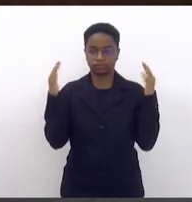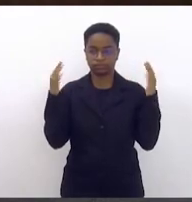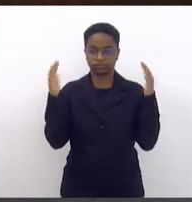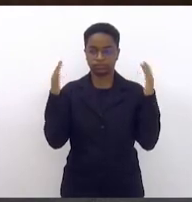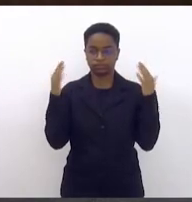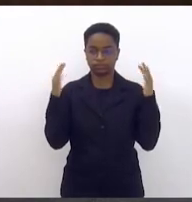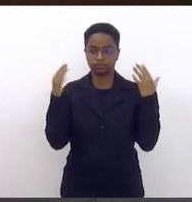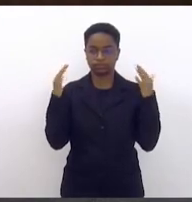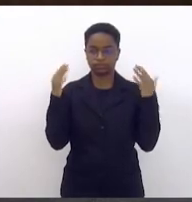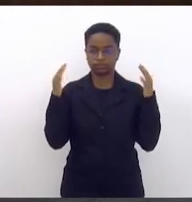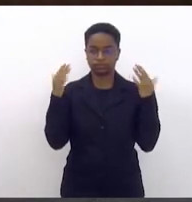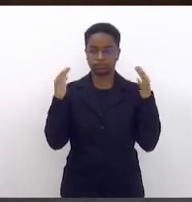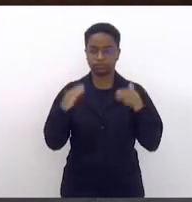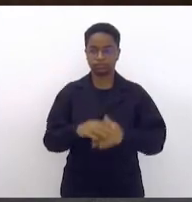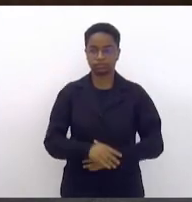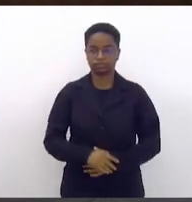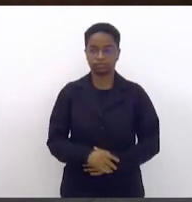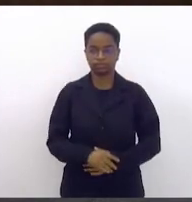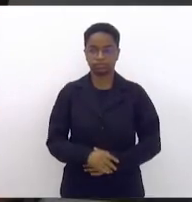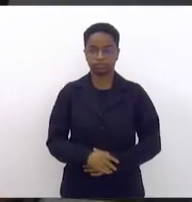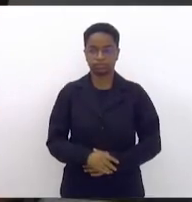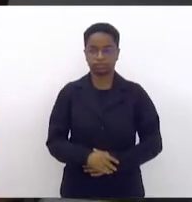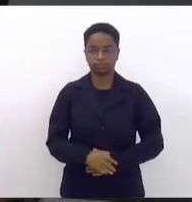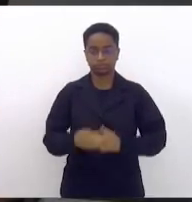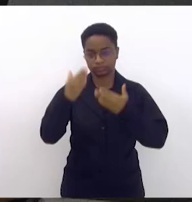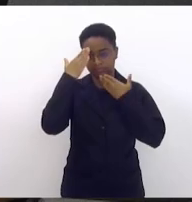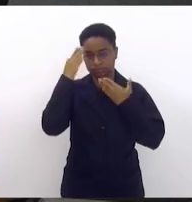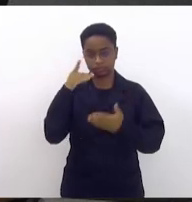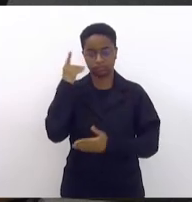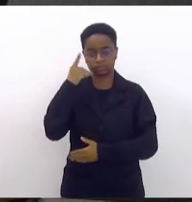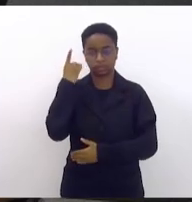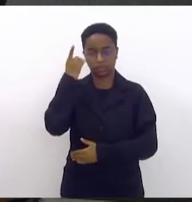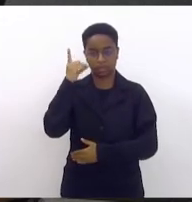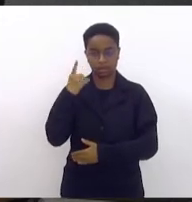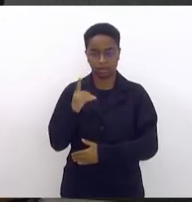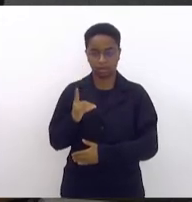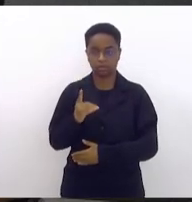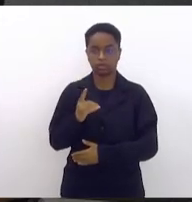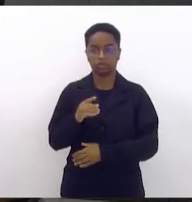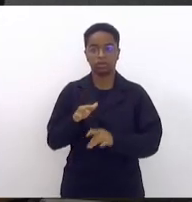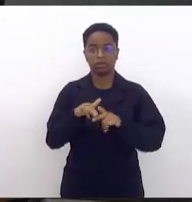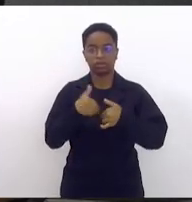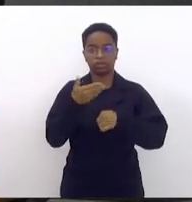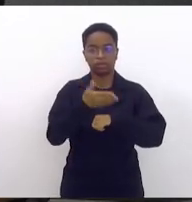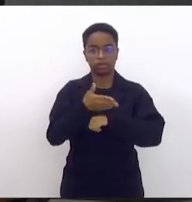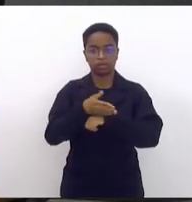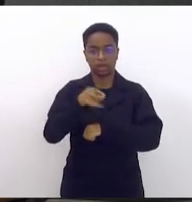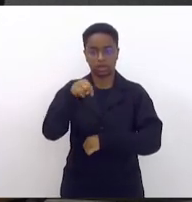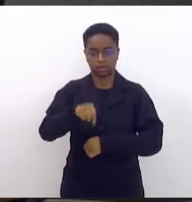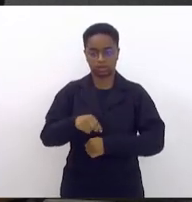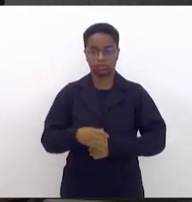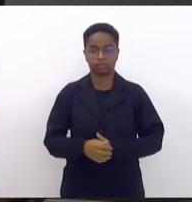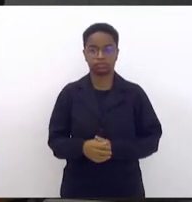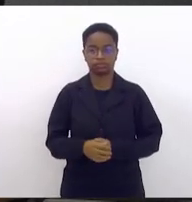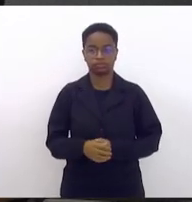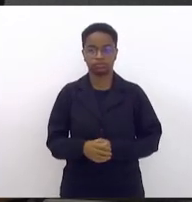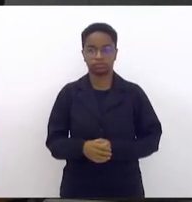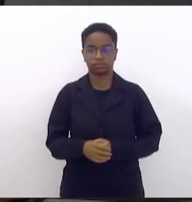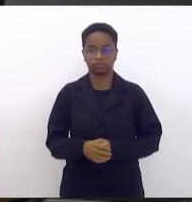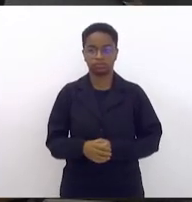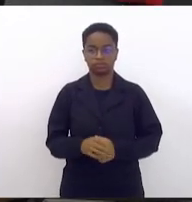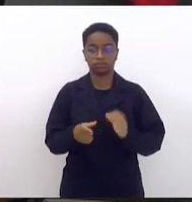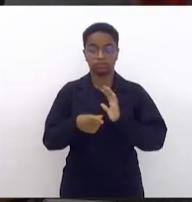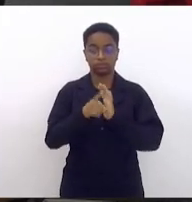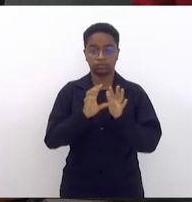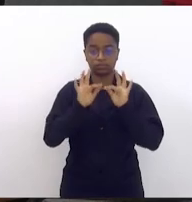obrigada Obrigado deputada Dani balb pela participação eh antes de encerrar eu